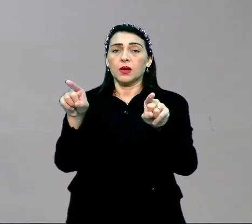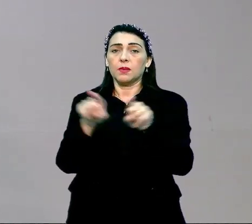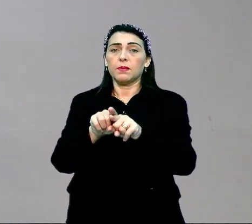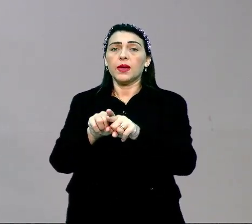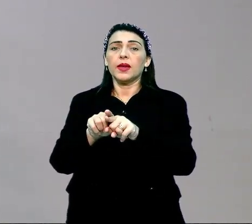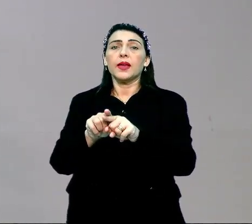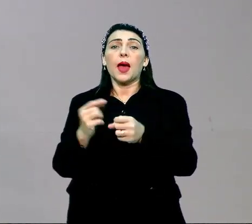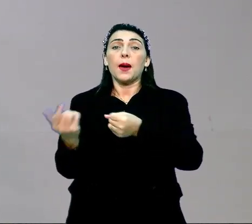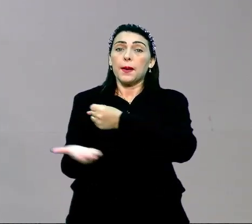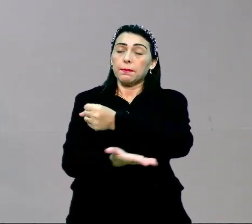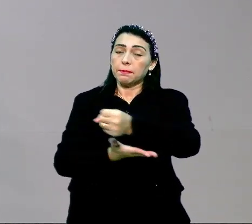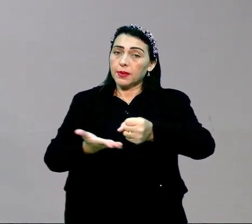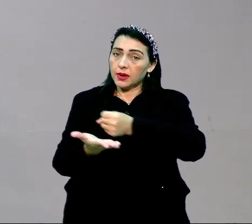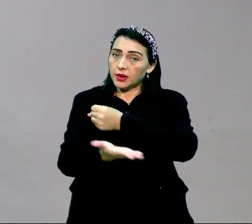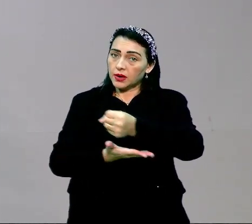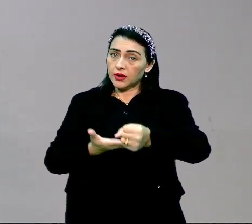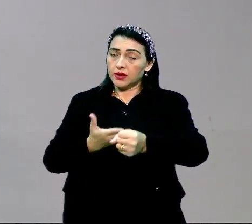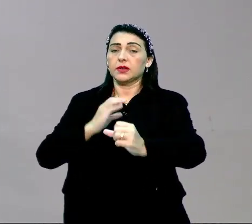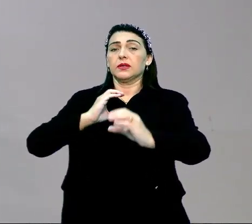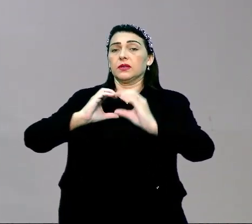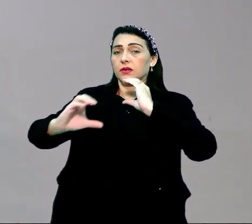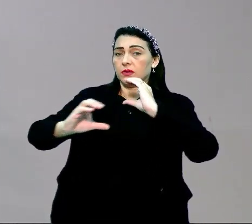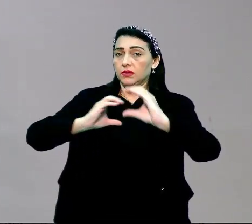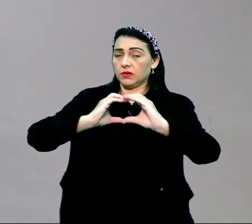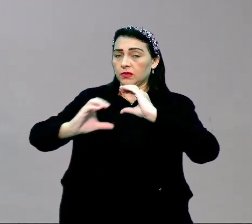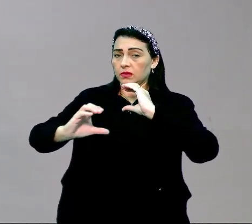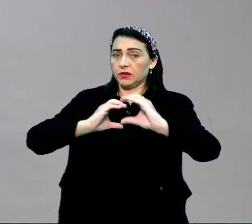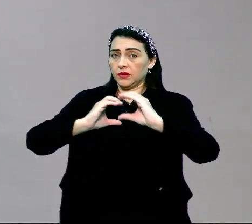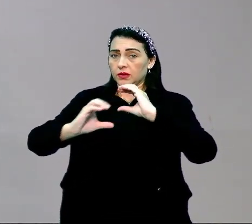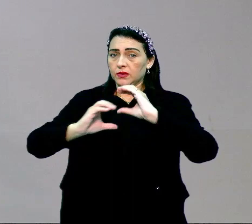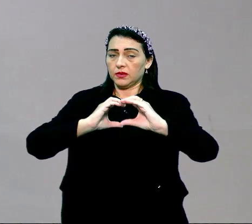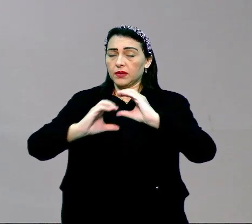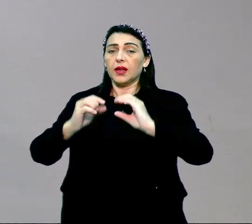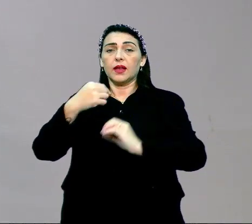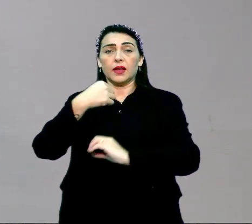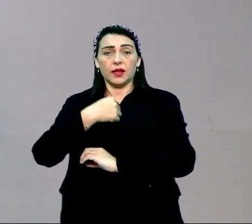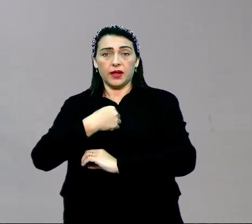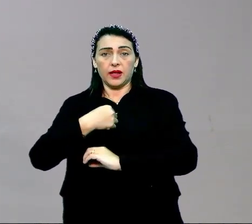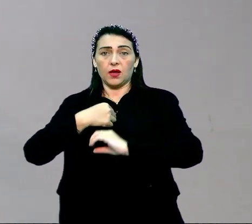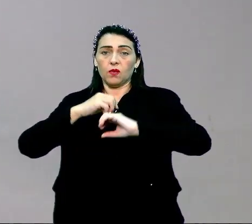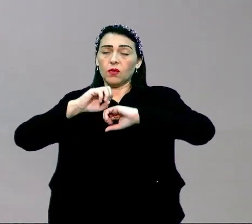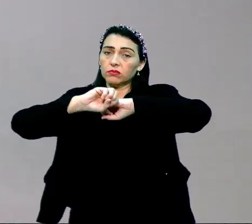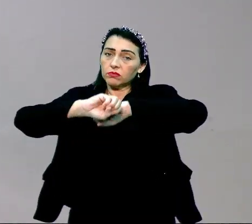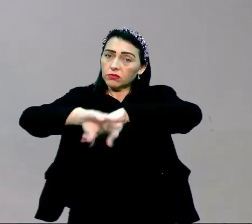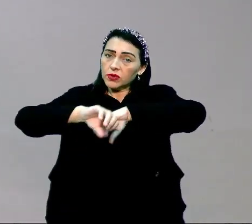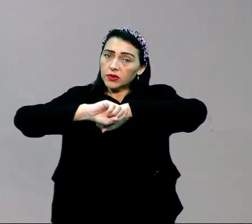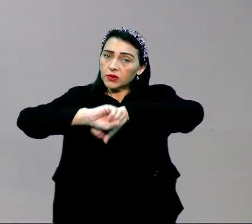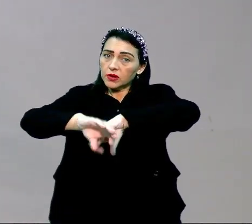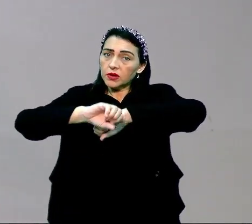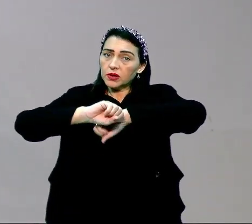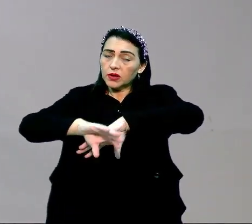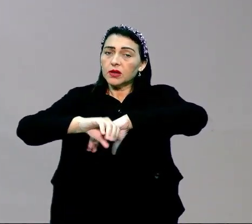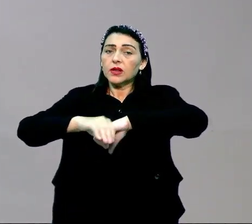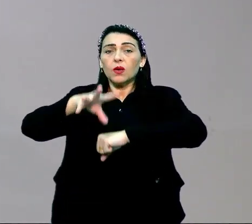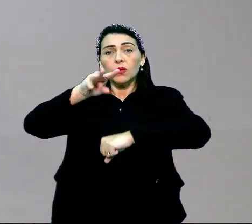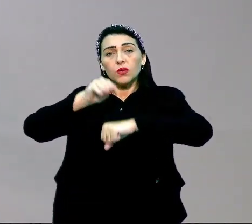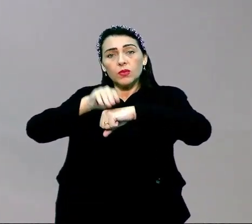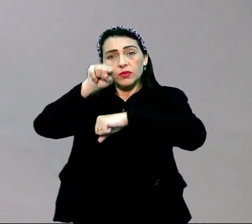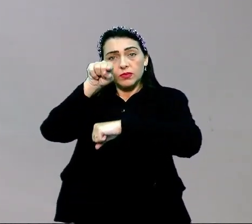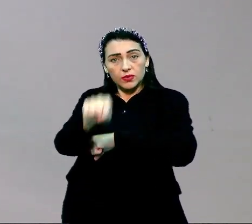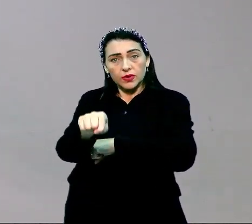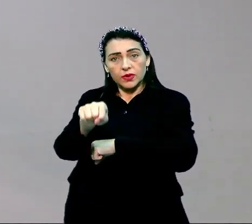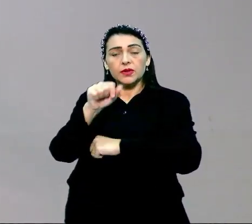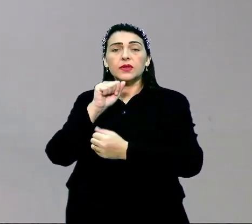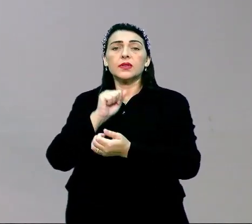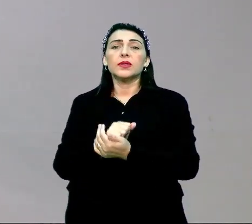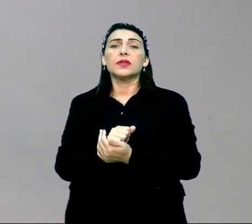de transição, né? Um intermediário, um interlocutor em que eu vou passar um saber, vou passar um conhecimento e por